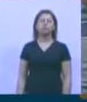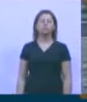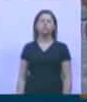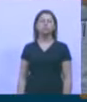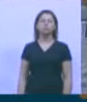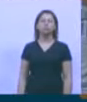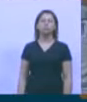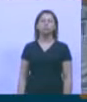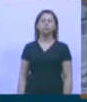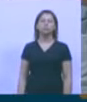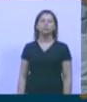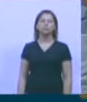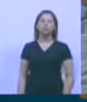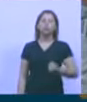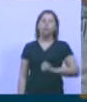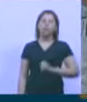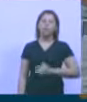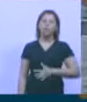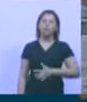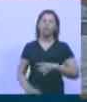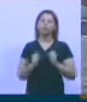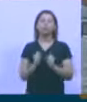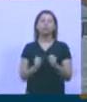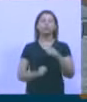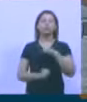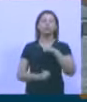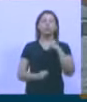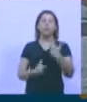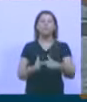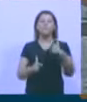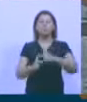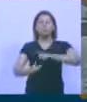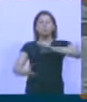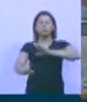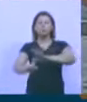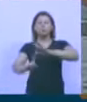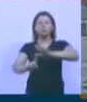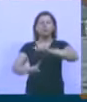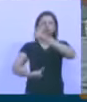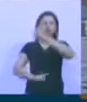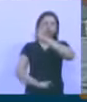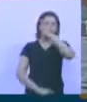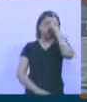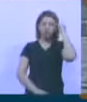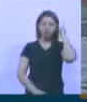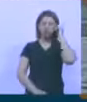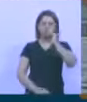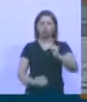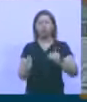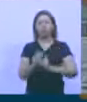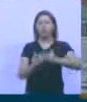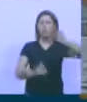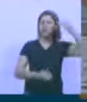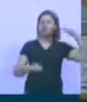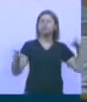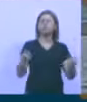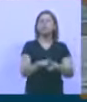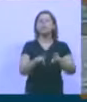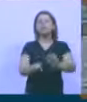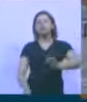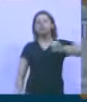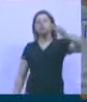future generations. O aborto pode ter um efeito impressionante tanto nas gerações que já passaram como nas